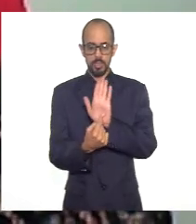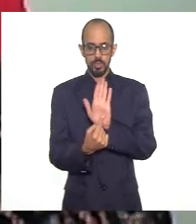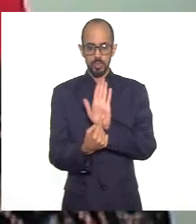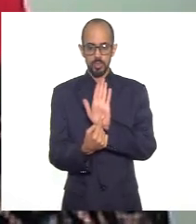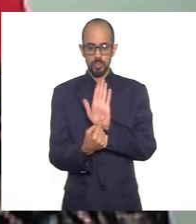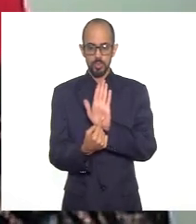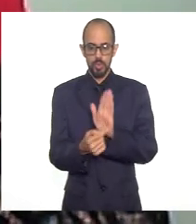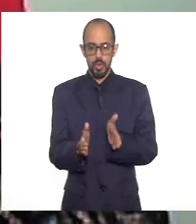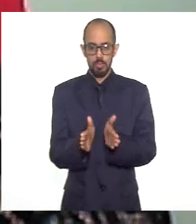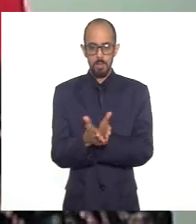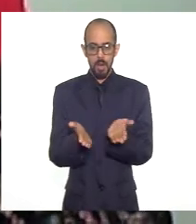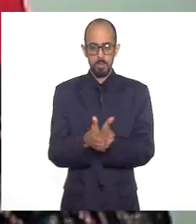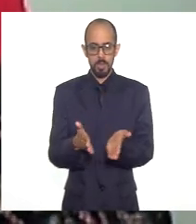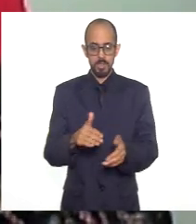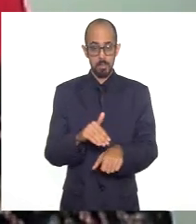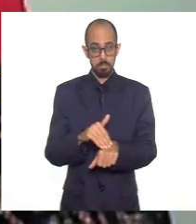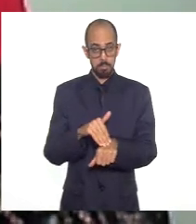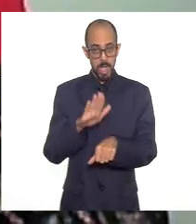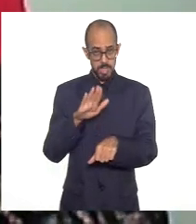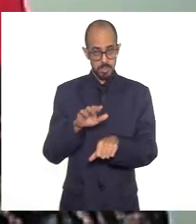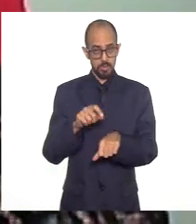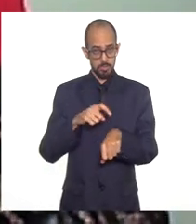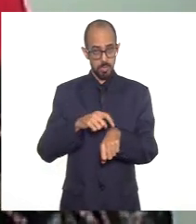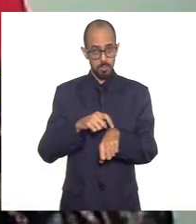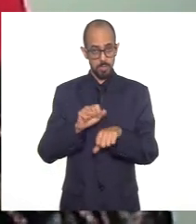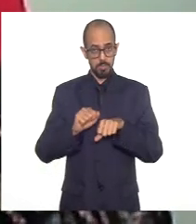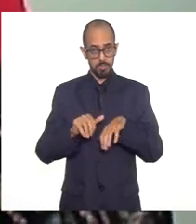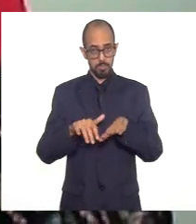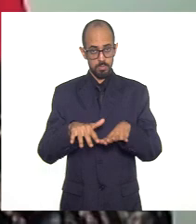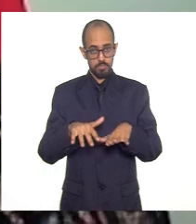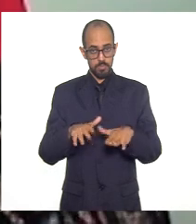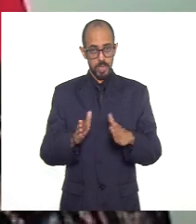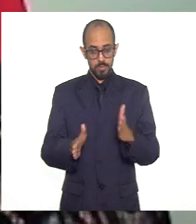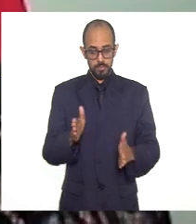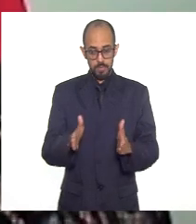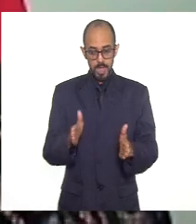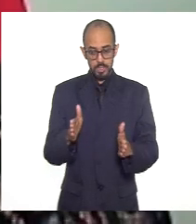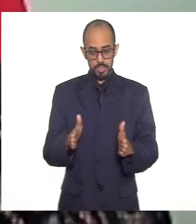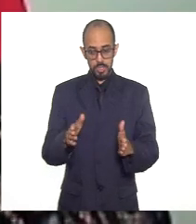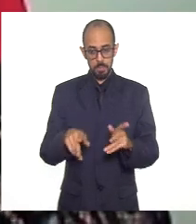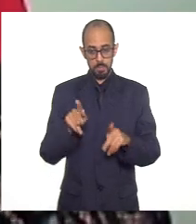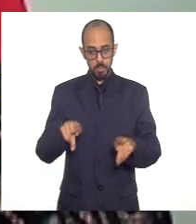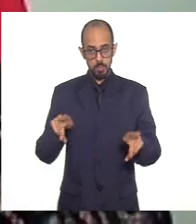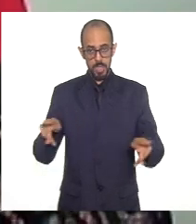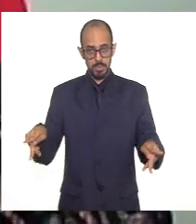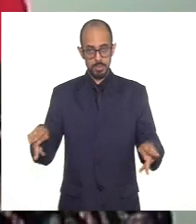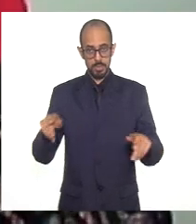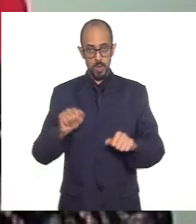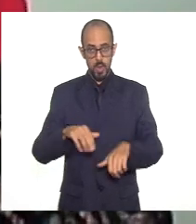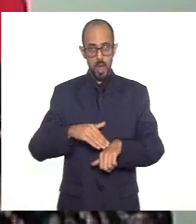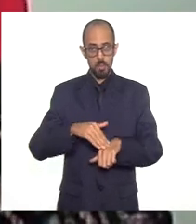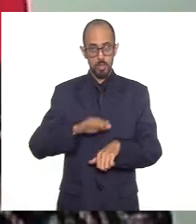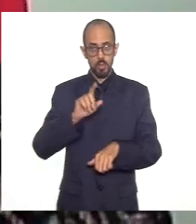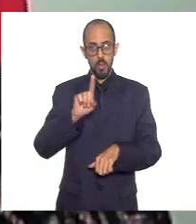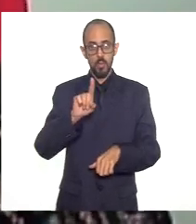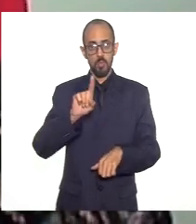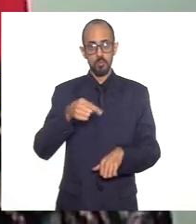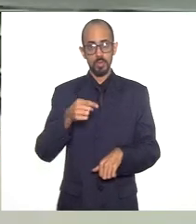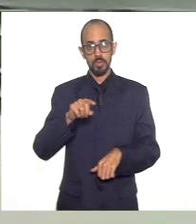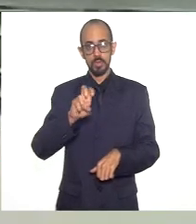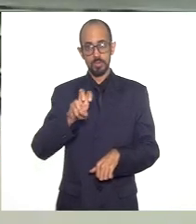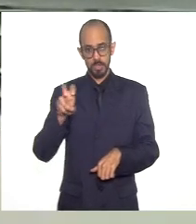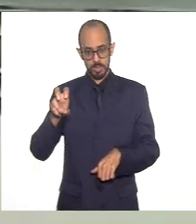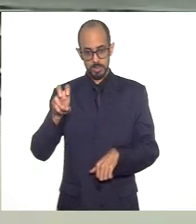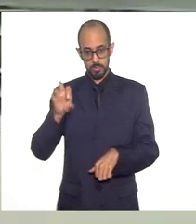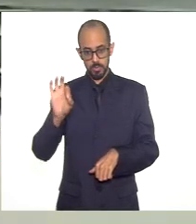da pobreza durante a pandemia. A faixa da população mais pobre cresceu de 1,55%, e,